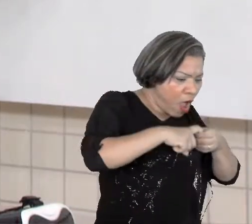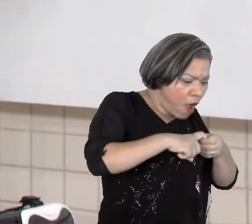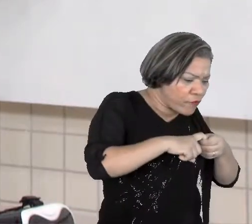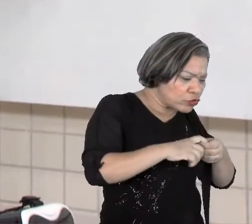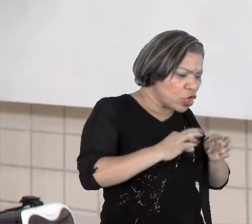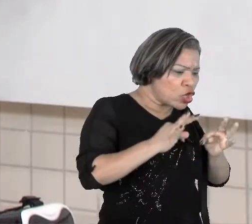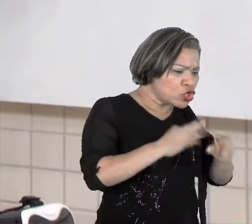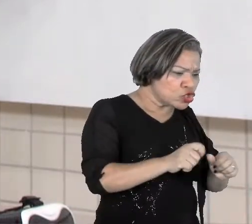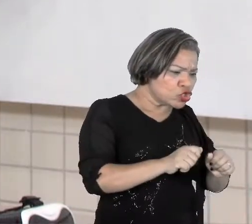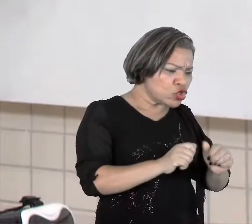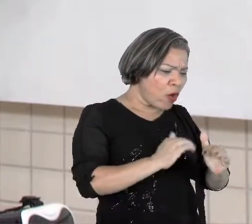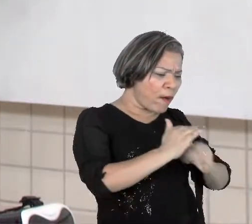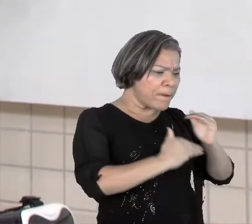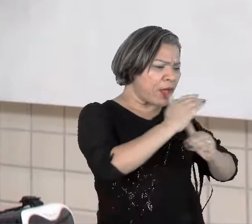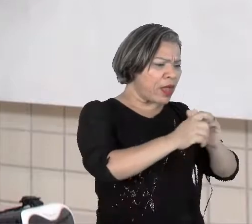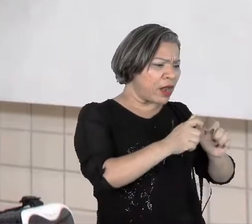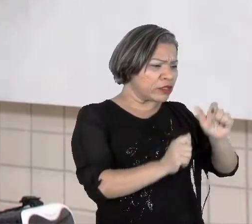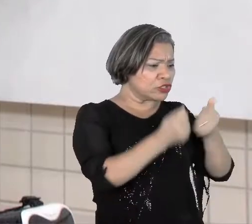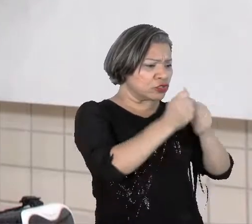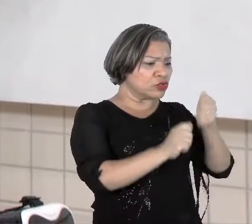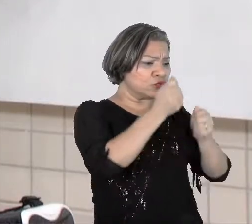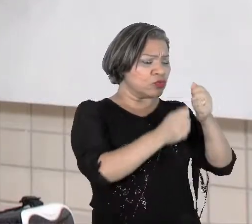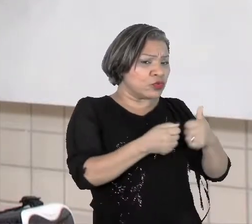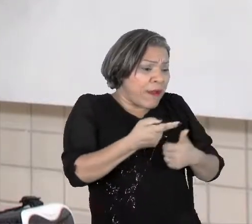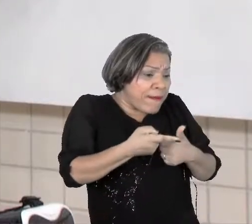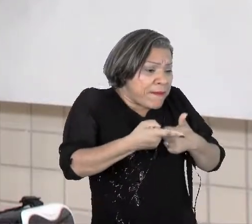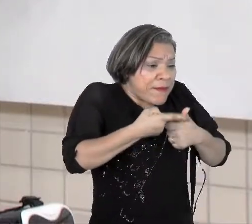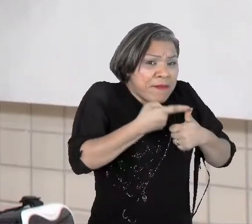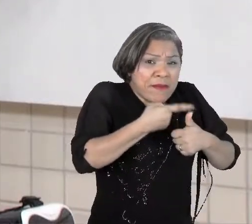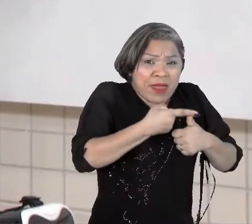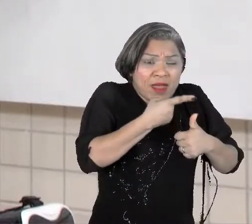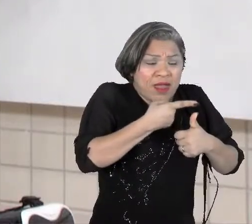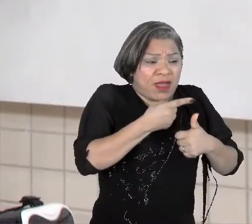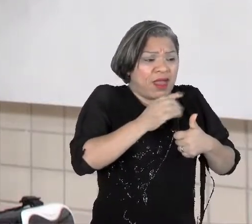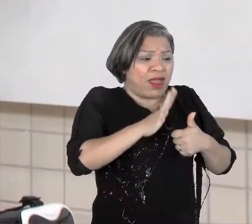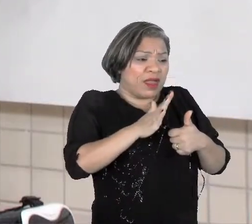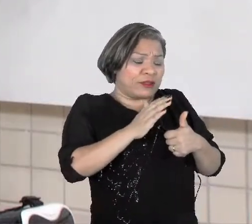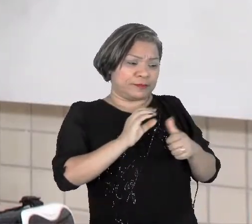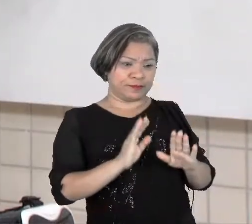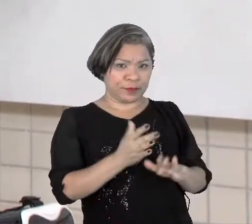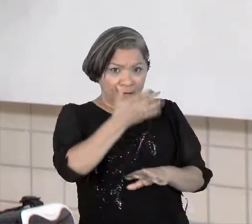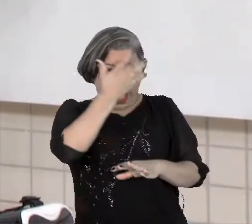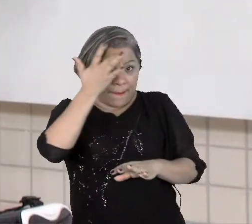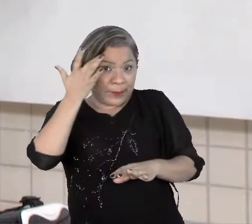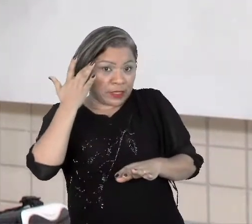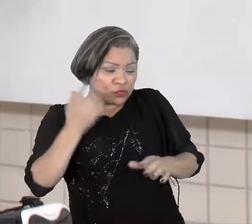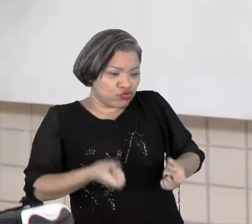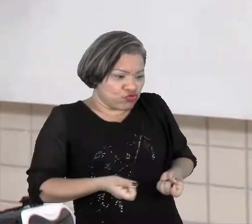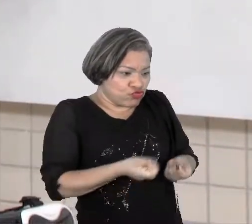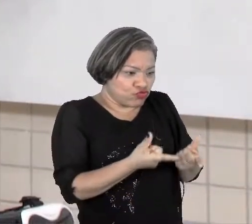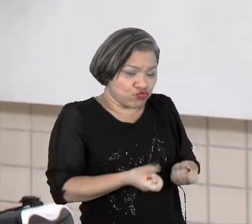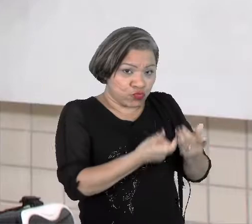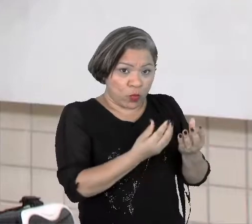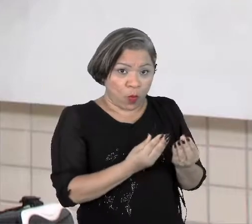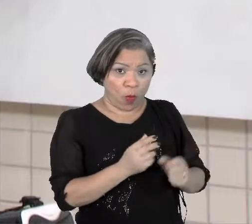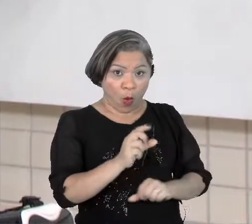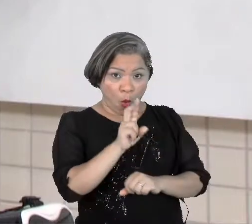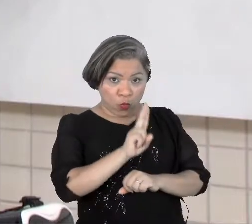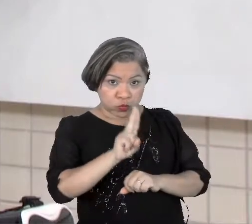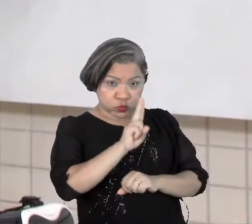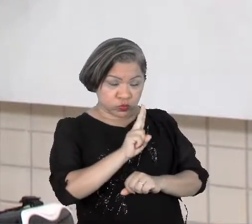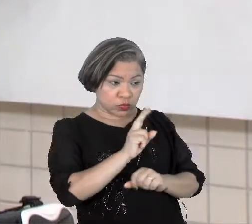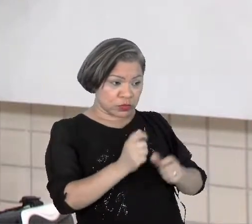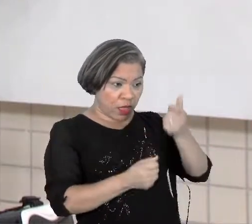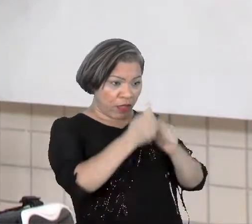ainda primária. As pessoas, os investidores estavam utilizando as fábricas para